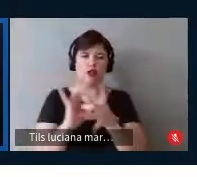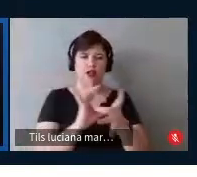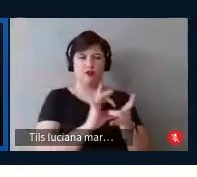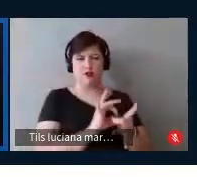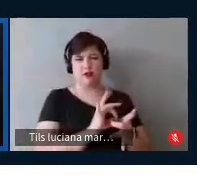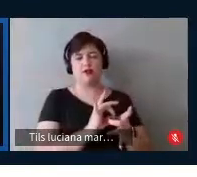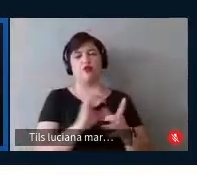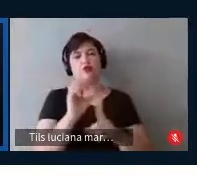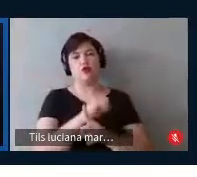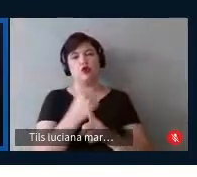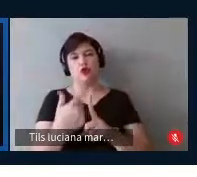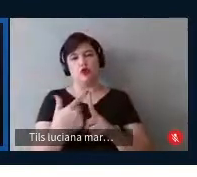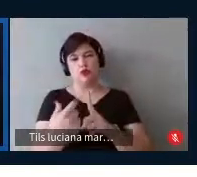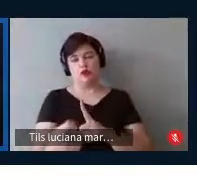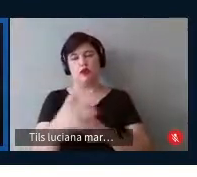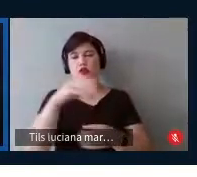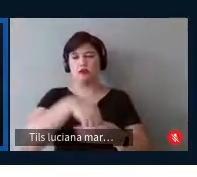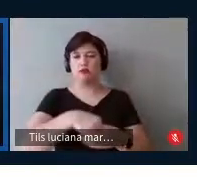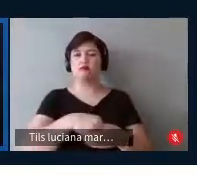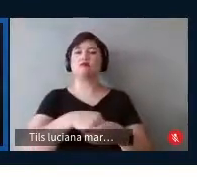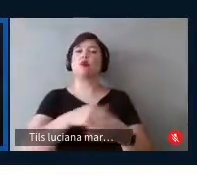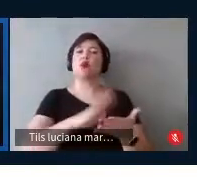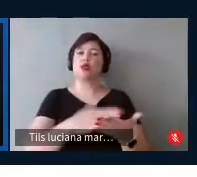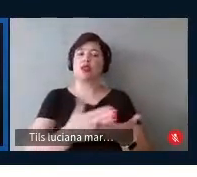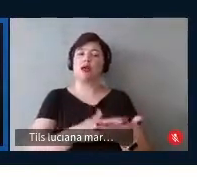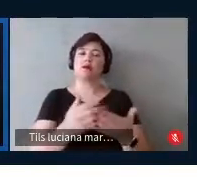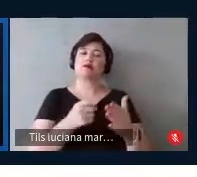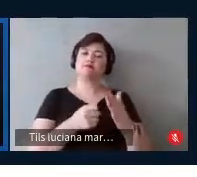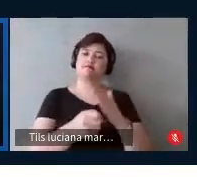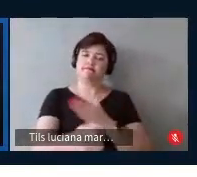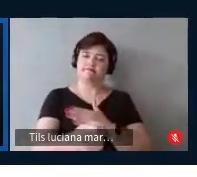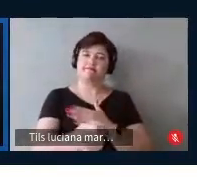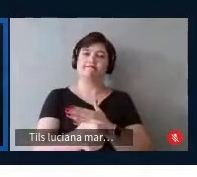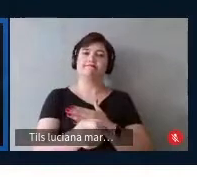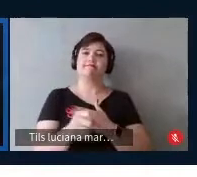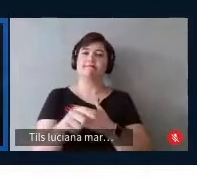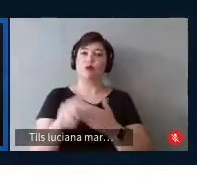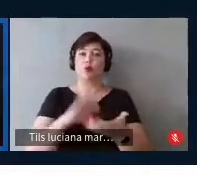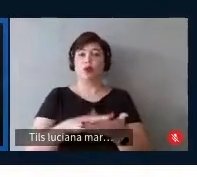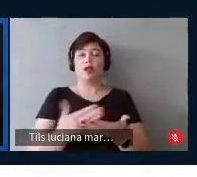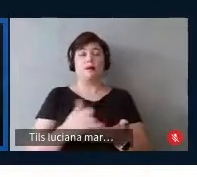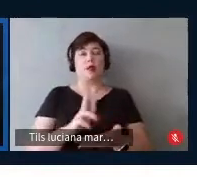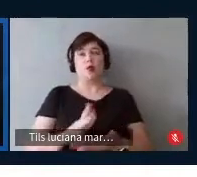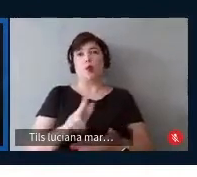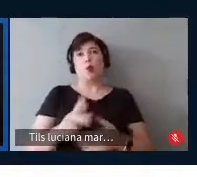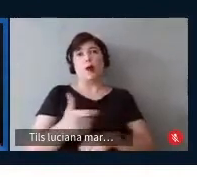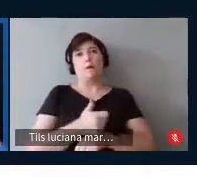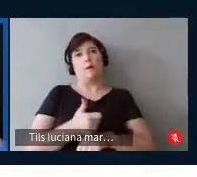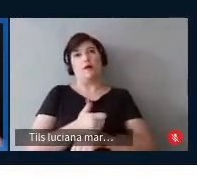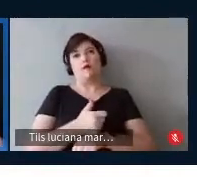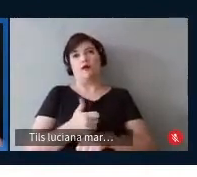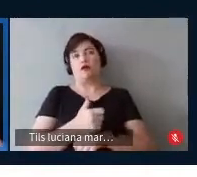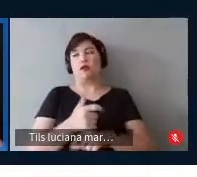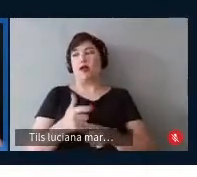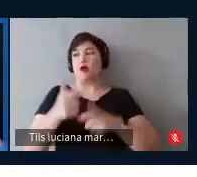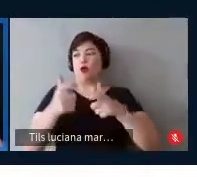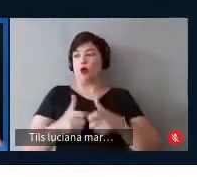contextualização sociolinguística na qual esse intérprete está inserido. O intérprete, ele não é um profissional que está em um lugar